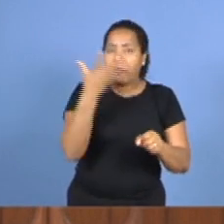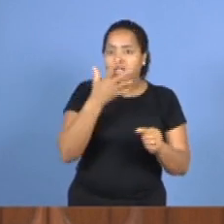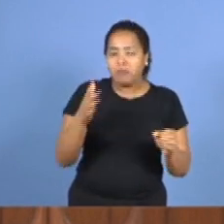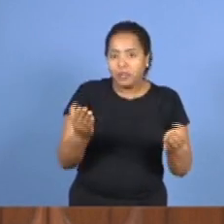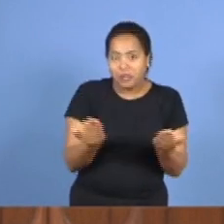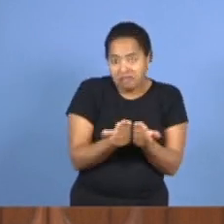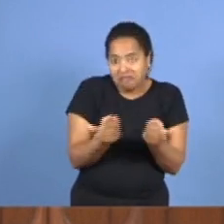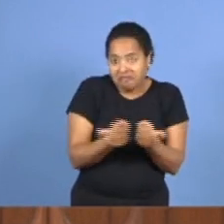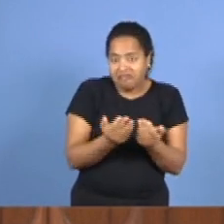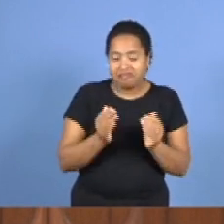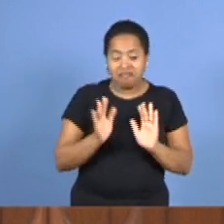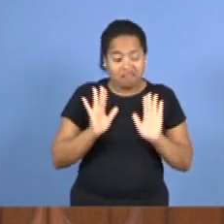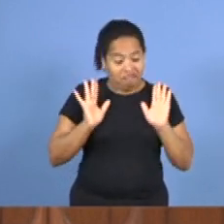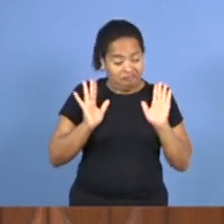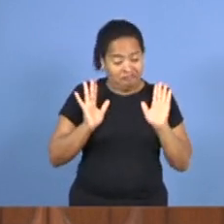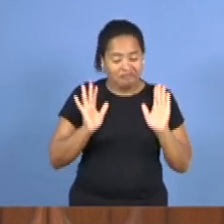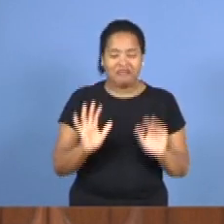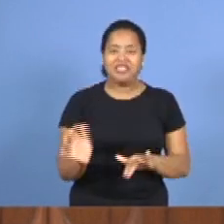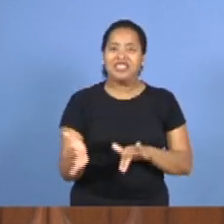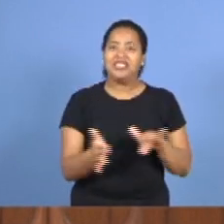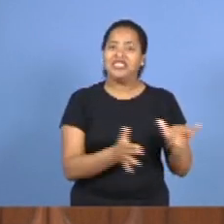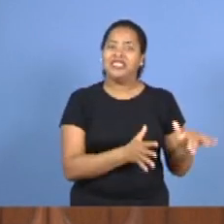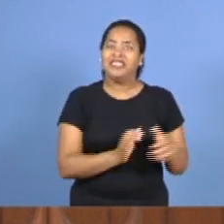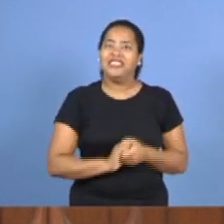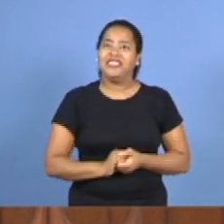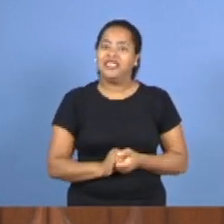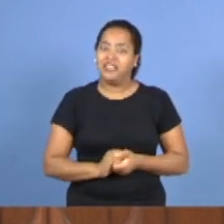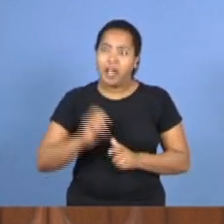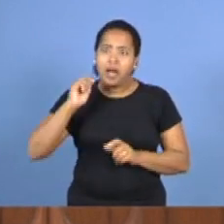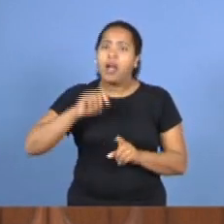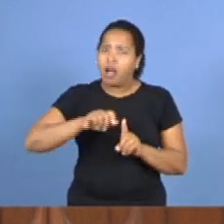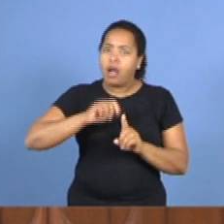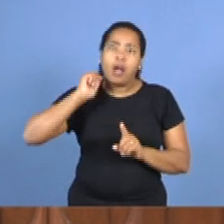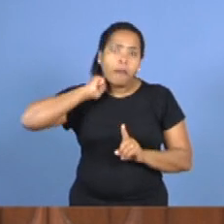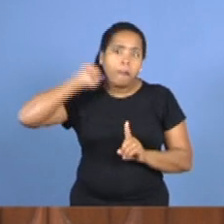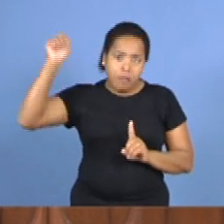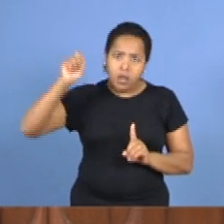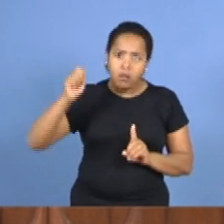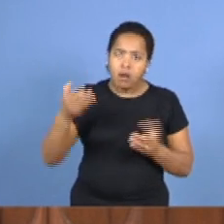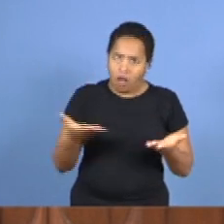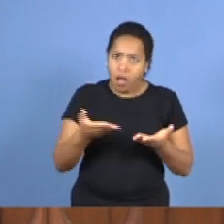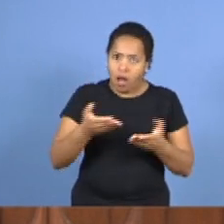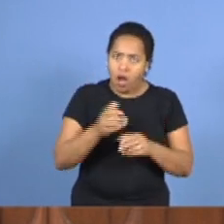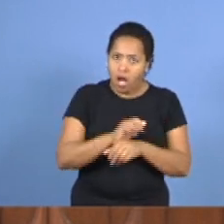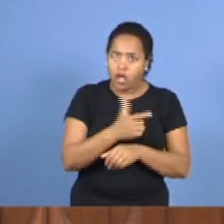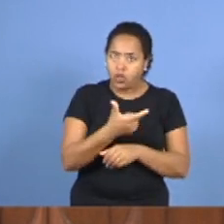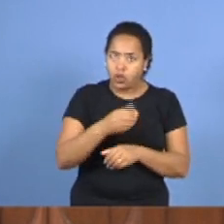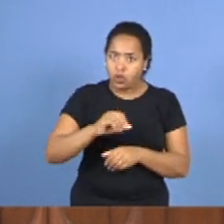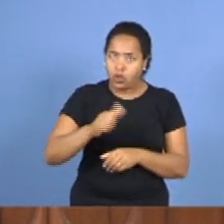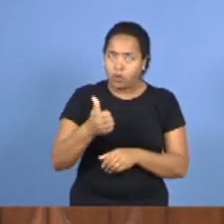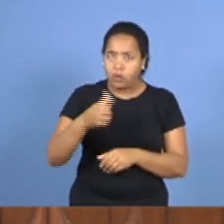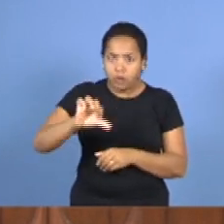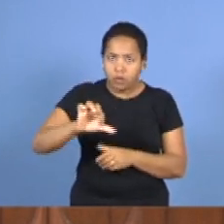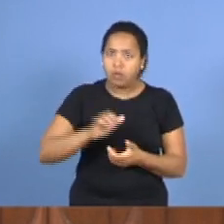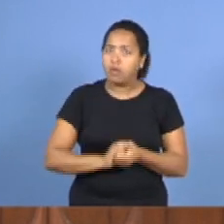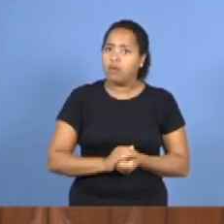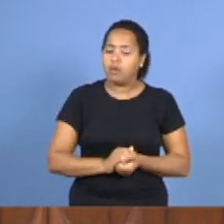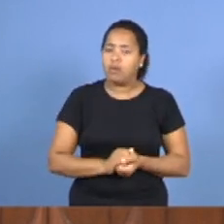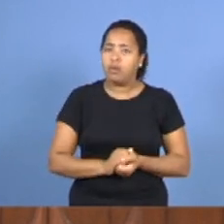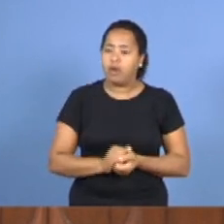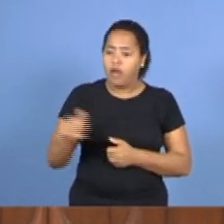89 batismos desde o mês de abril. Abril, né? Esse ano. Esse só ano, Escola só Bíblica ano. Dominical. É uma região que o senhor